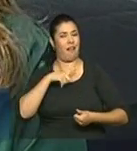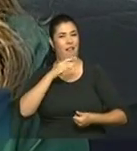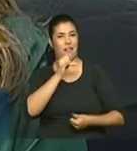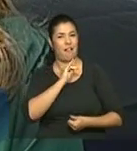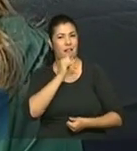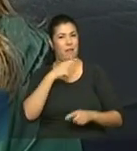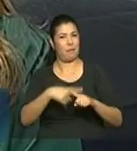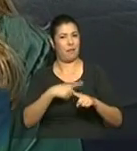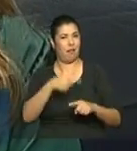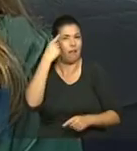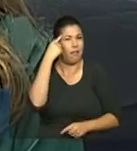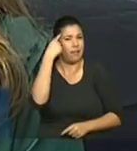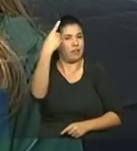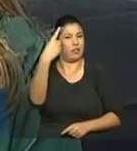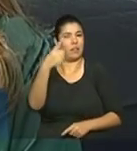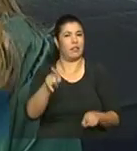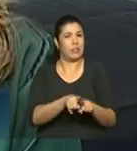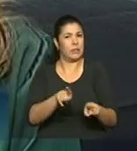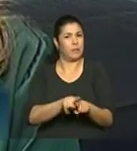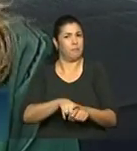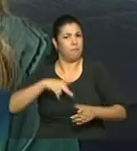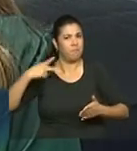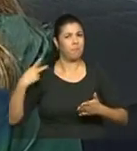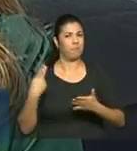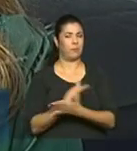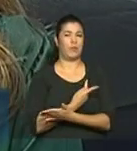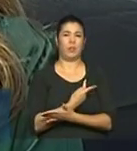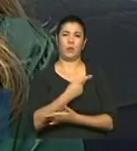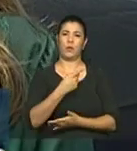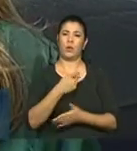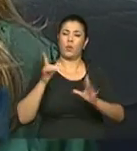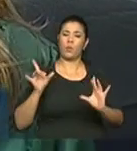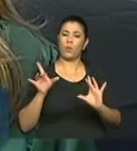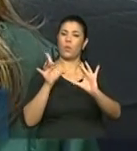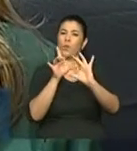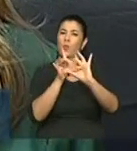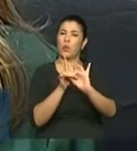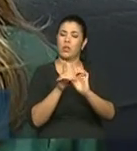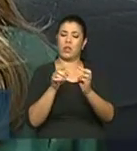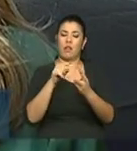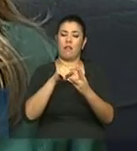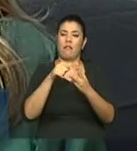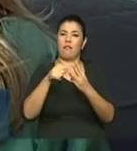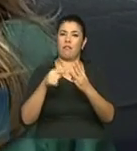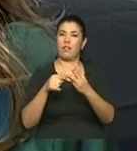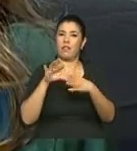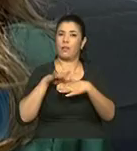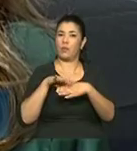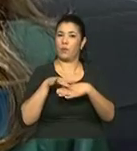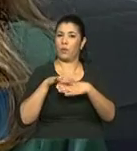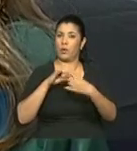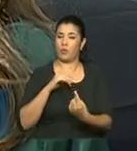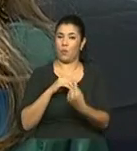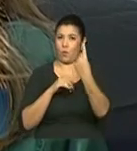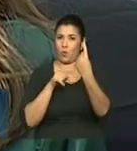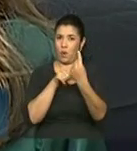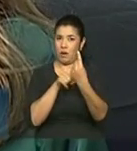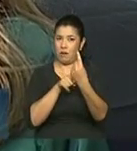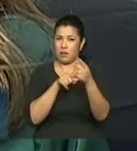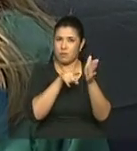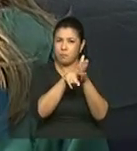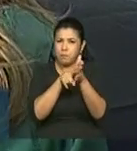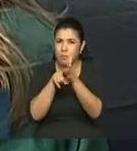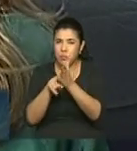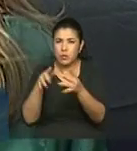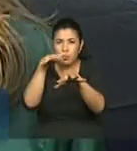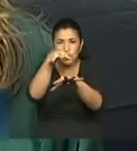pela criatividade ou ousadia, eu diria assim, de unir aí três doenças numa abordagem integrada,